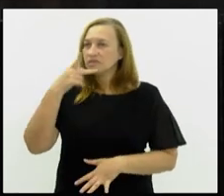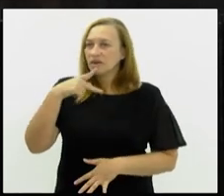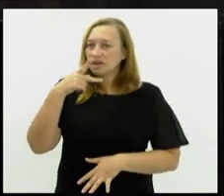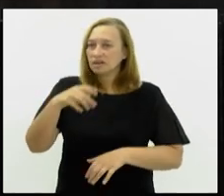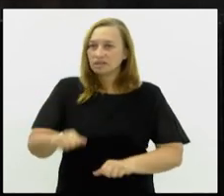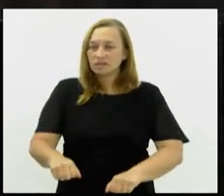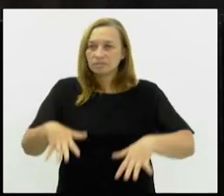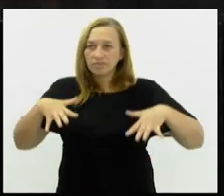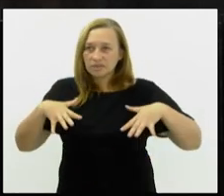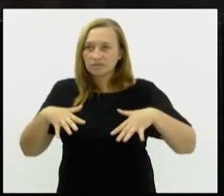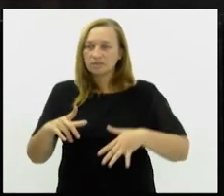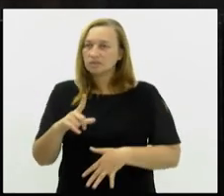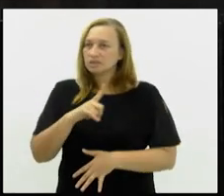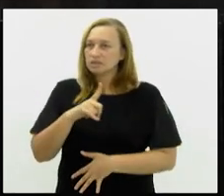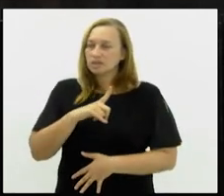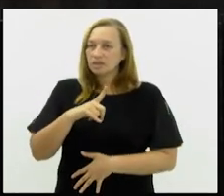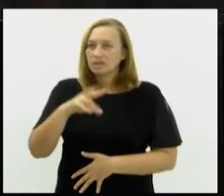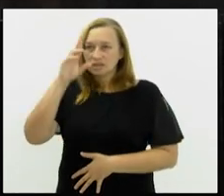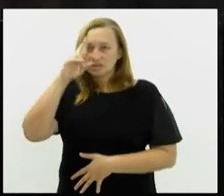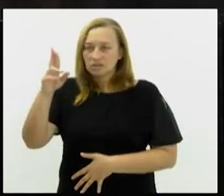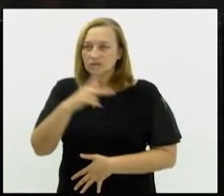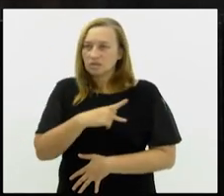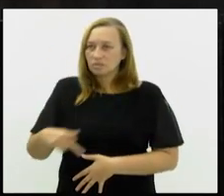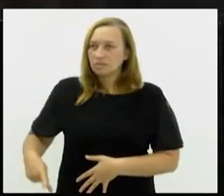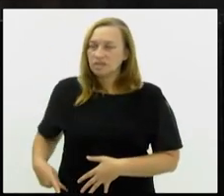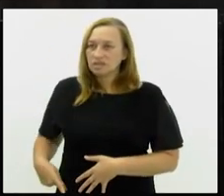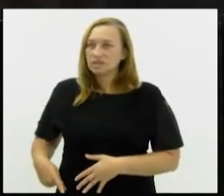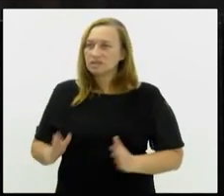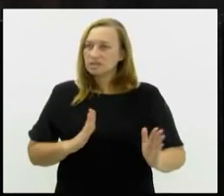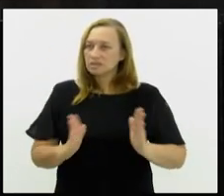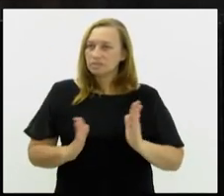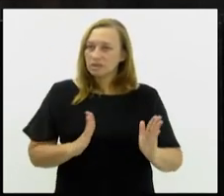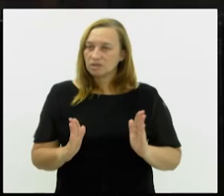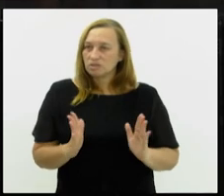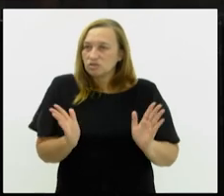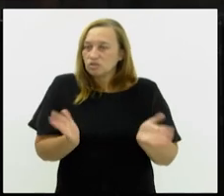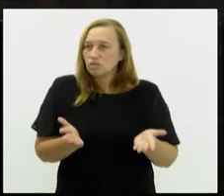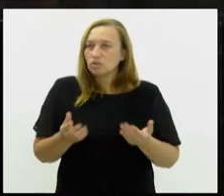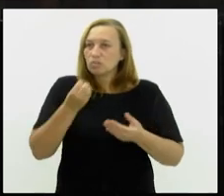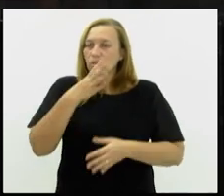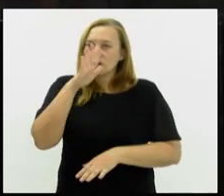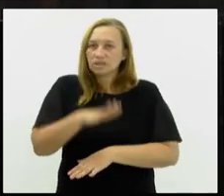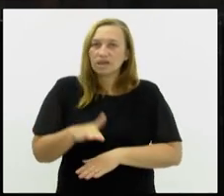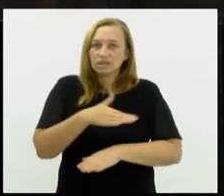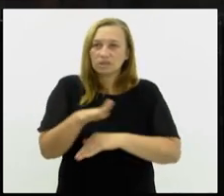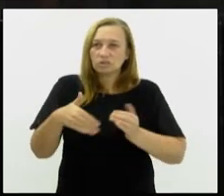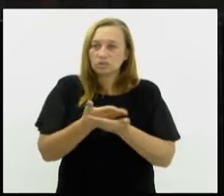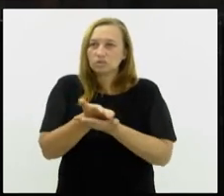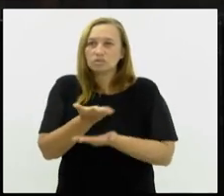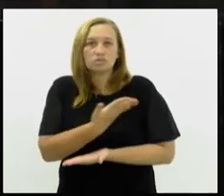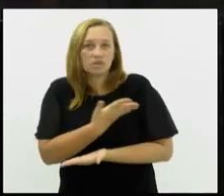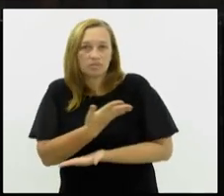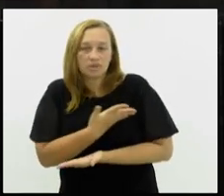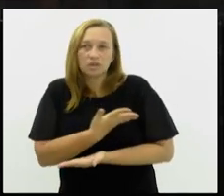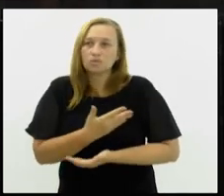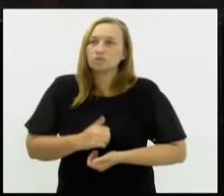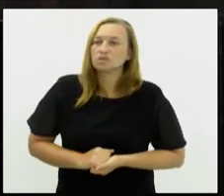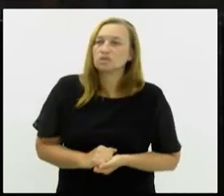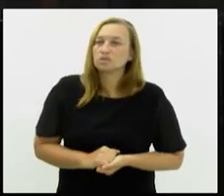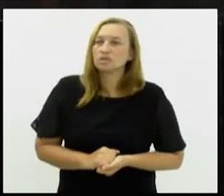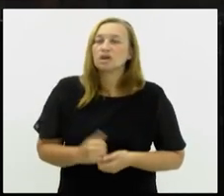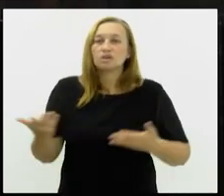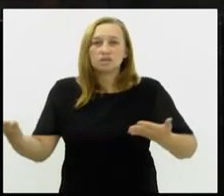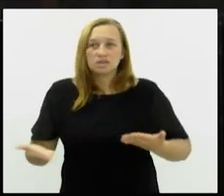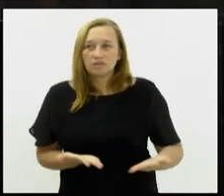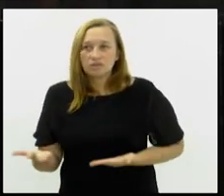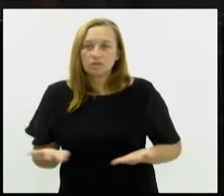plenário, tendo Vossa Excelência como presidente desta sessão. Boa tarde a todos e todos, amigos deputados, aos servidores